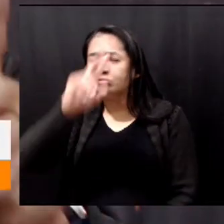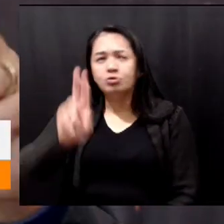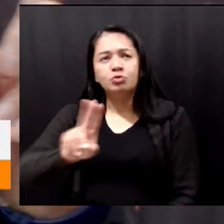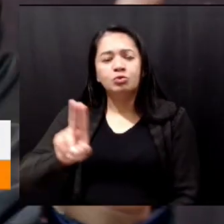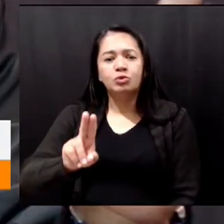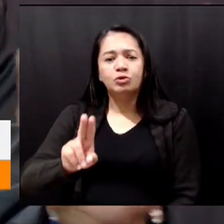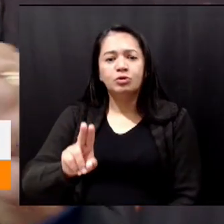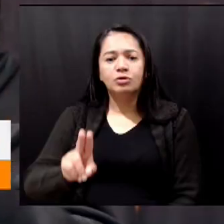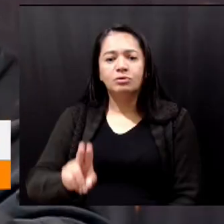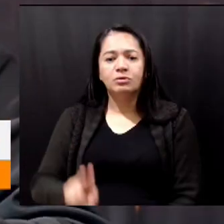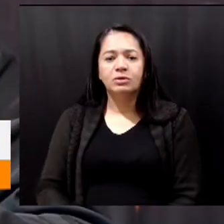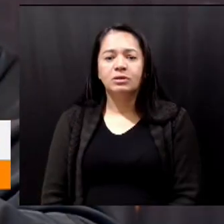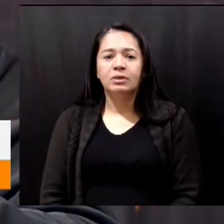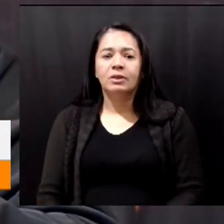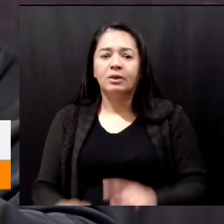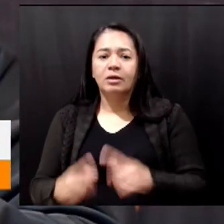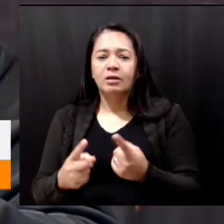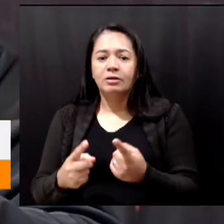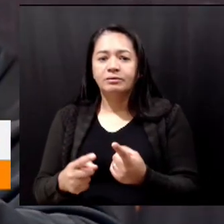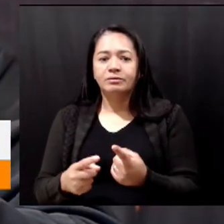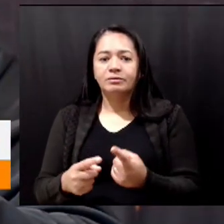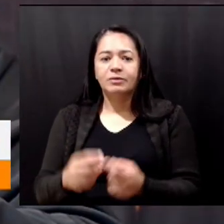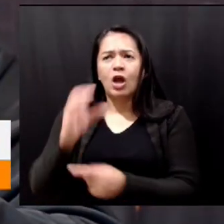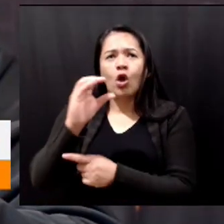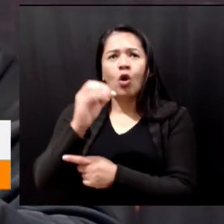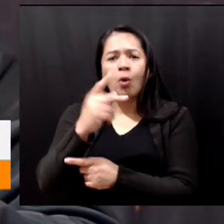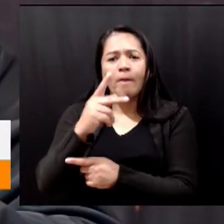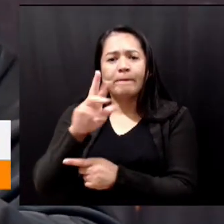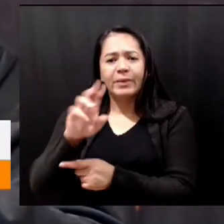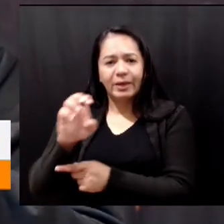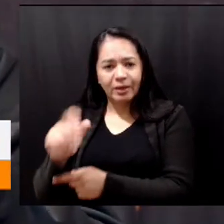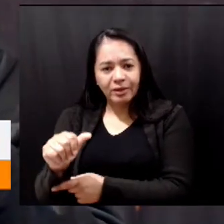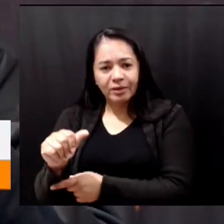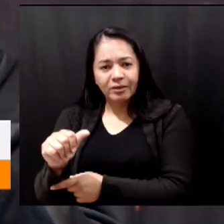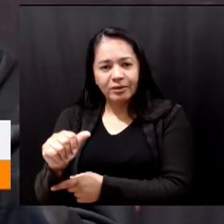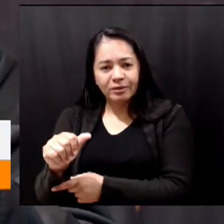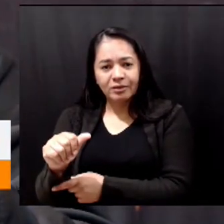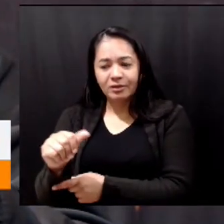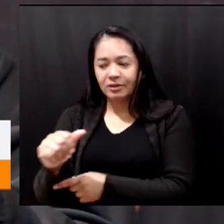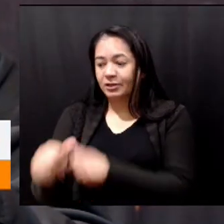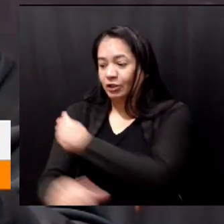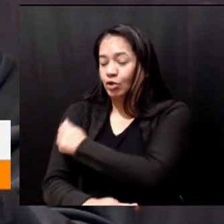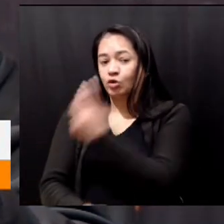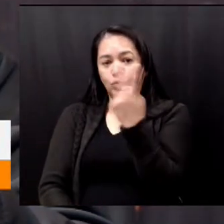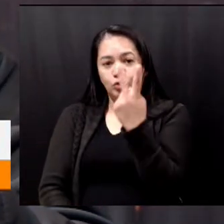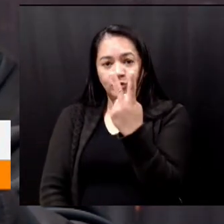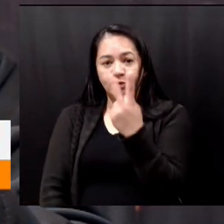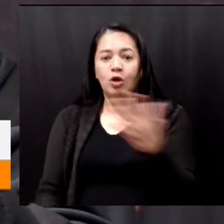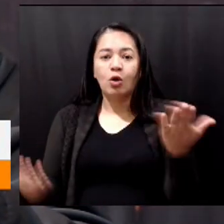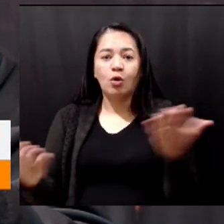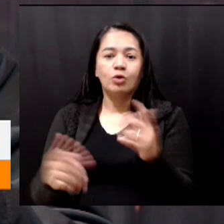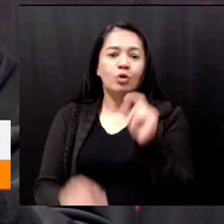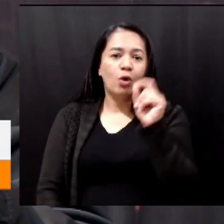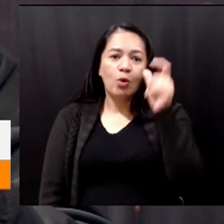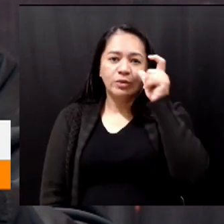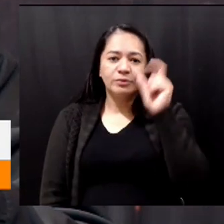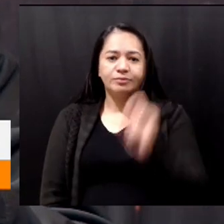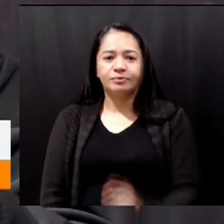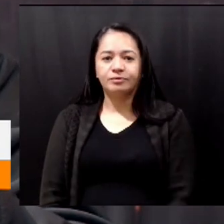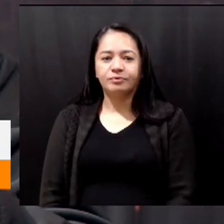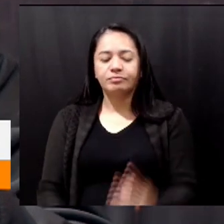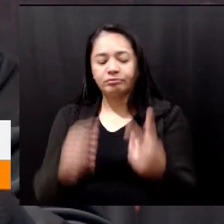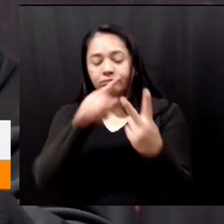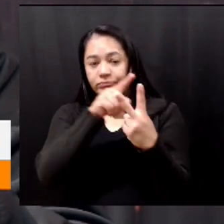iFood, Compera, era o nome da empresa desses 2 meninos. E hoje, olha que interessante, o Fabrício, ele